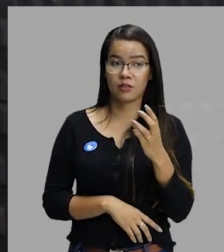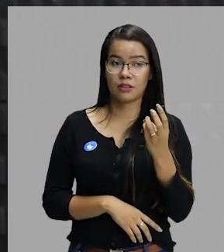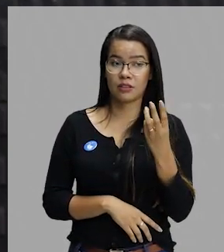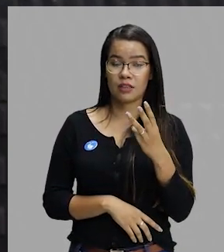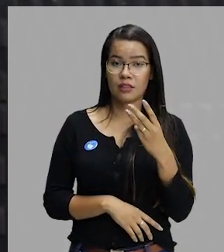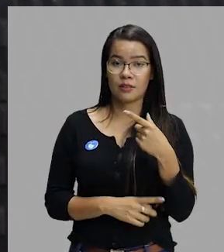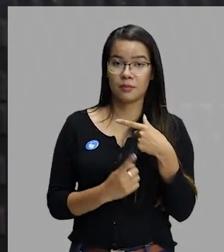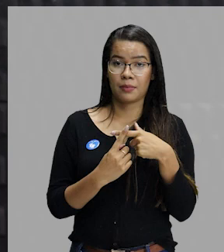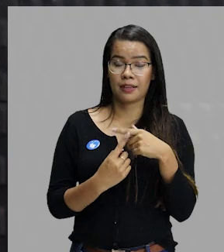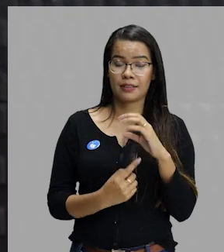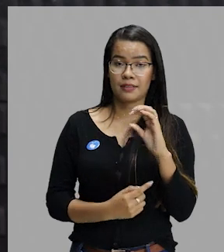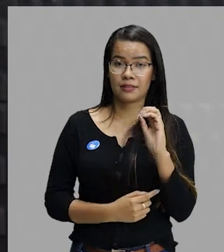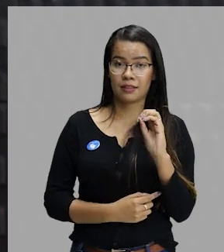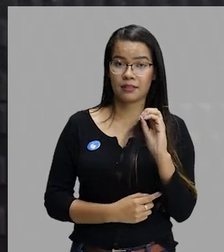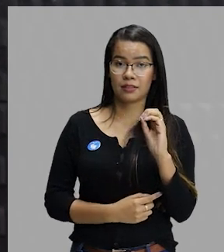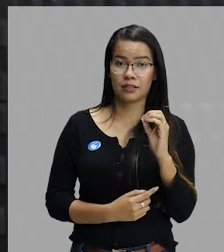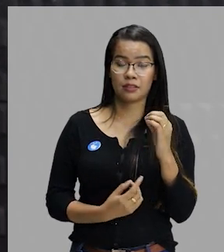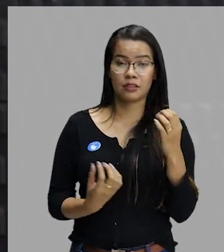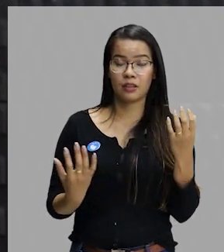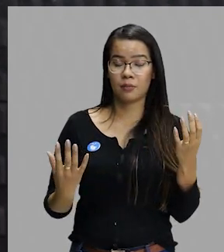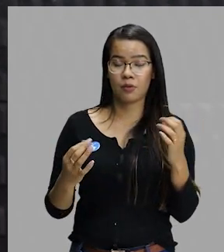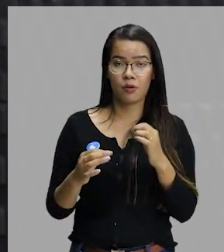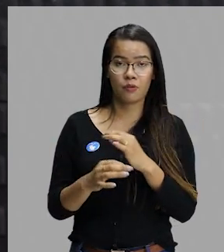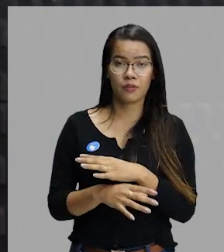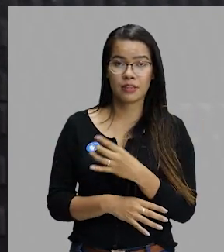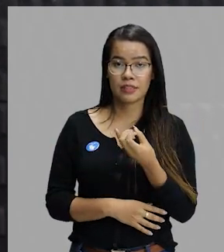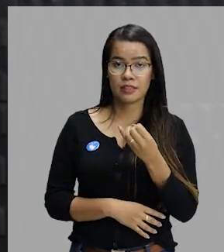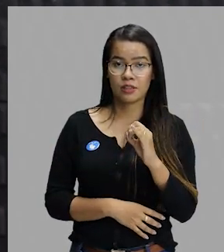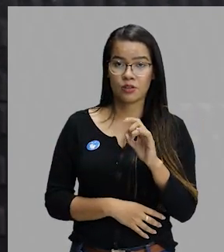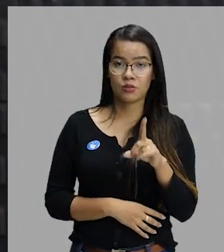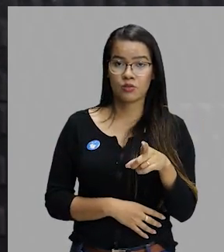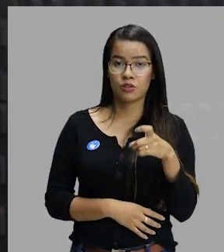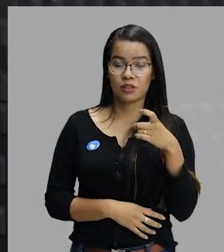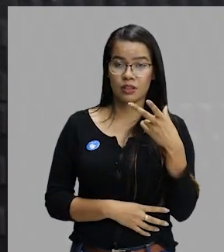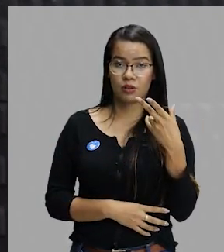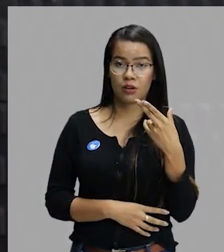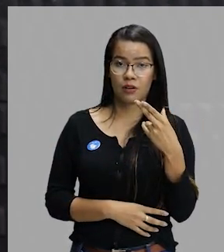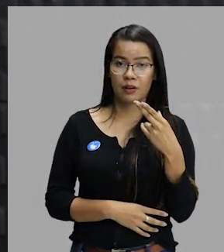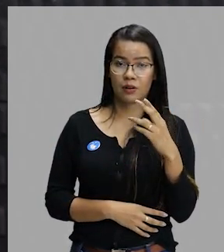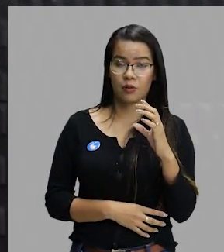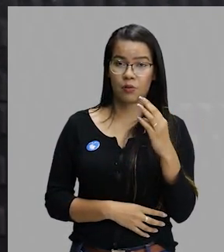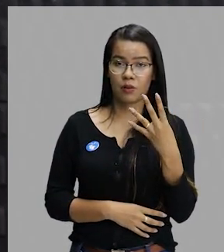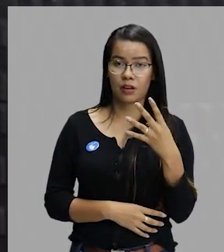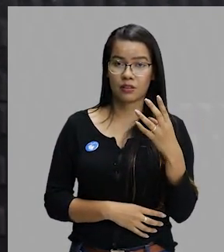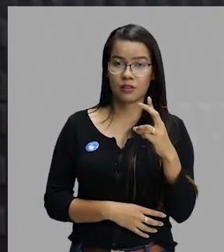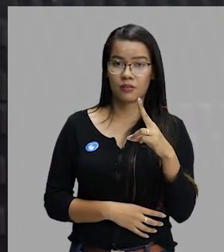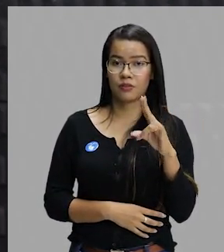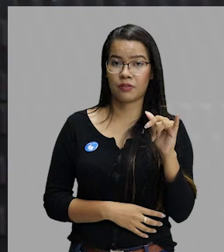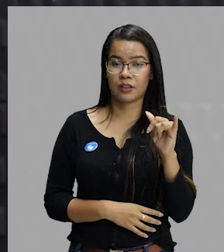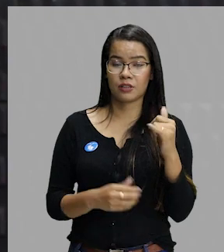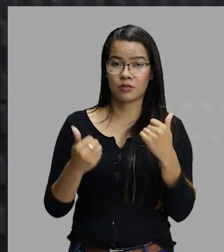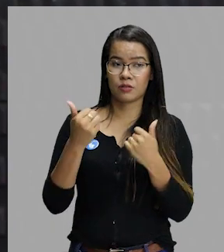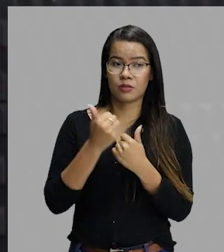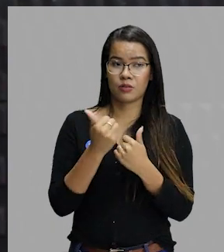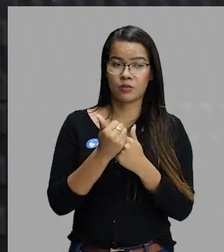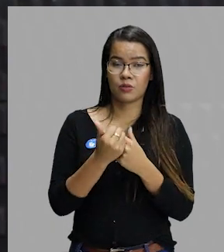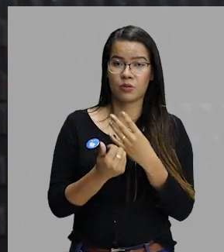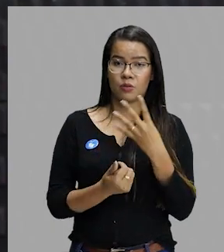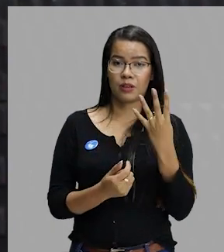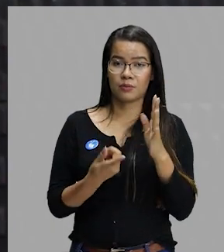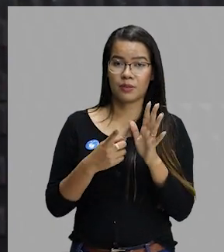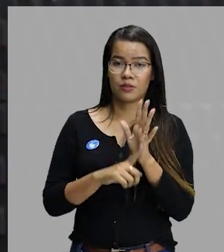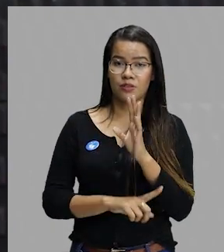0. E por último aqui, se o x for 4, né? Aí você substitui aqui 4 menos 3 dá